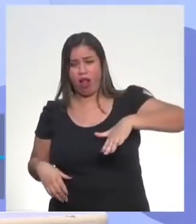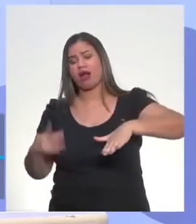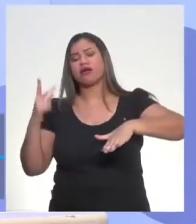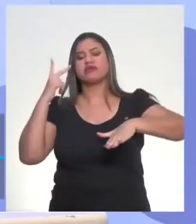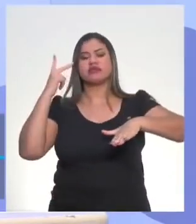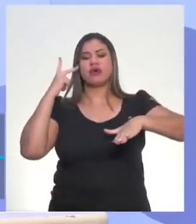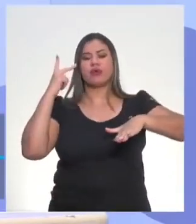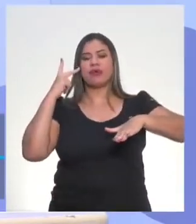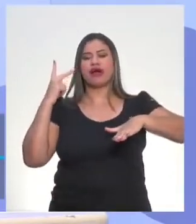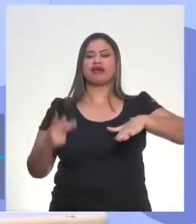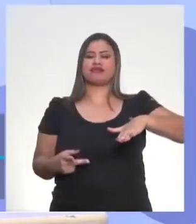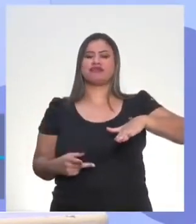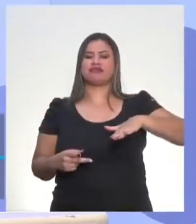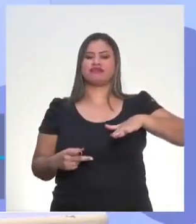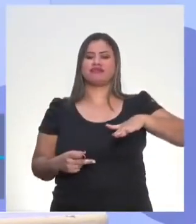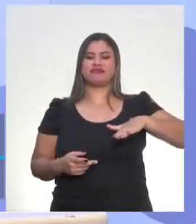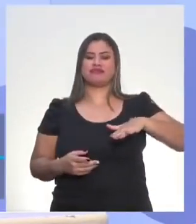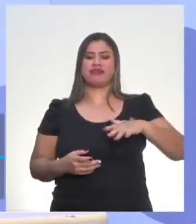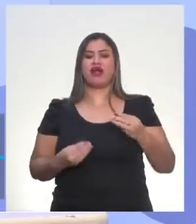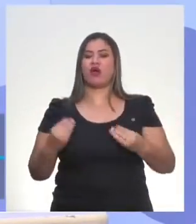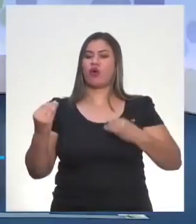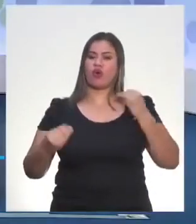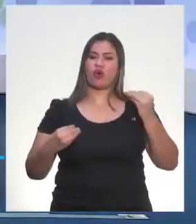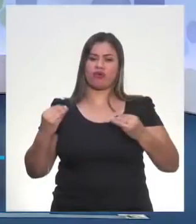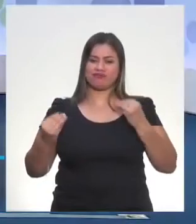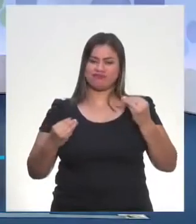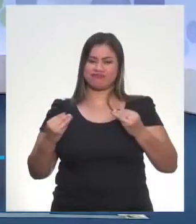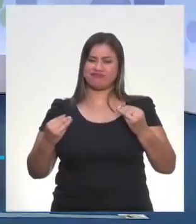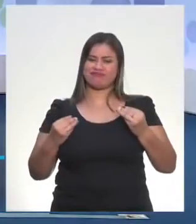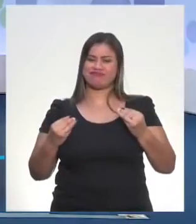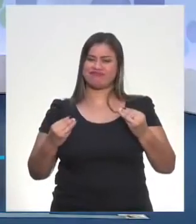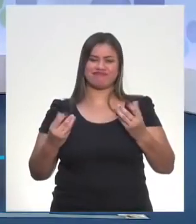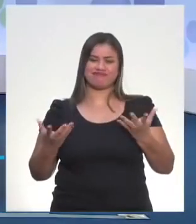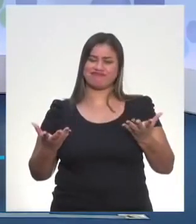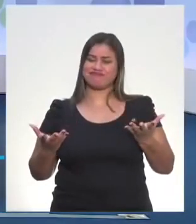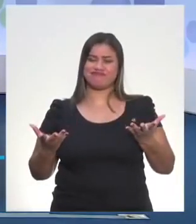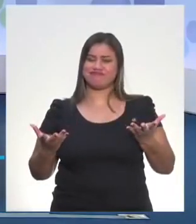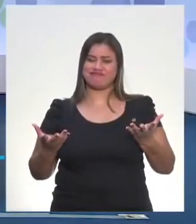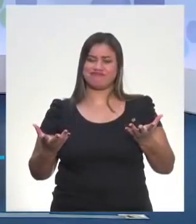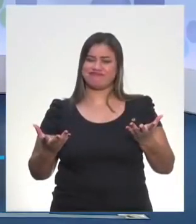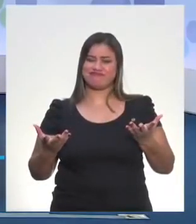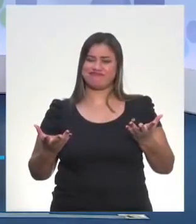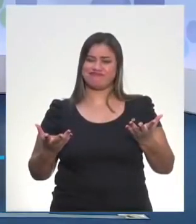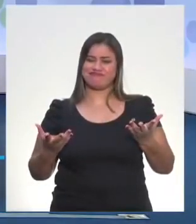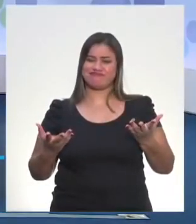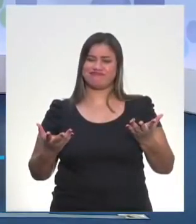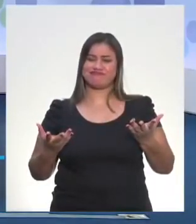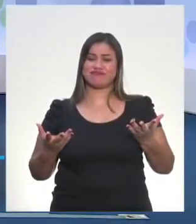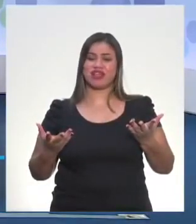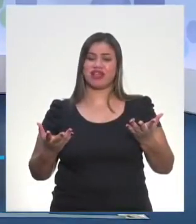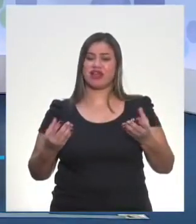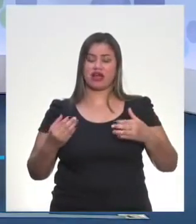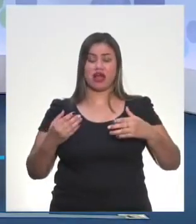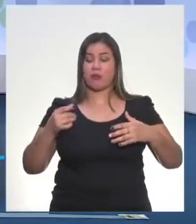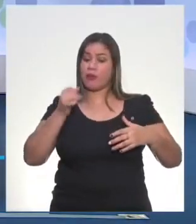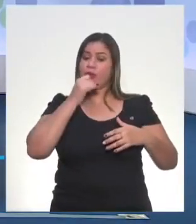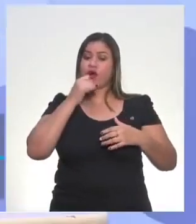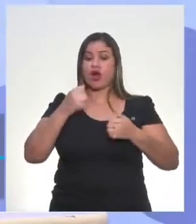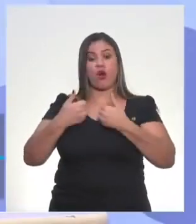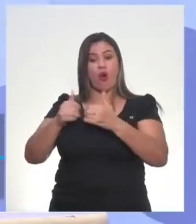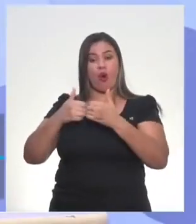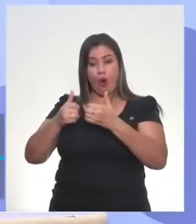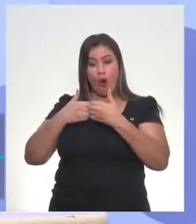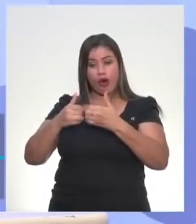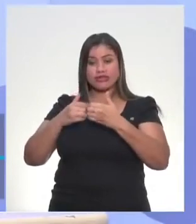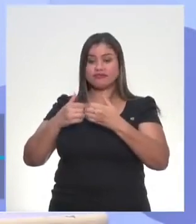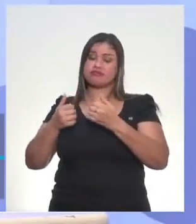estúdio, né? Né? Então o rio Tietê, quando passa por aqui, né? Boa parte do caminho que a gente faz é vizinho do Tietê, né? A gente anda a